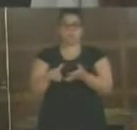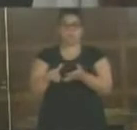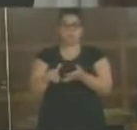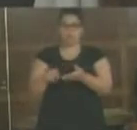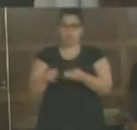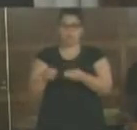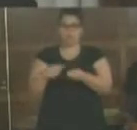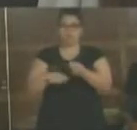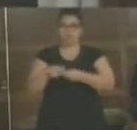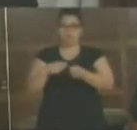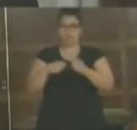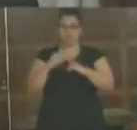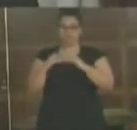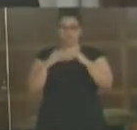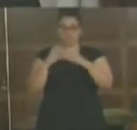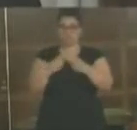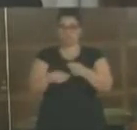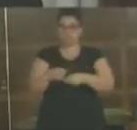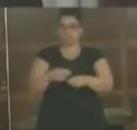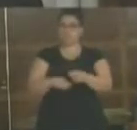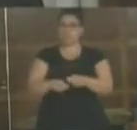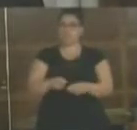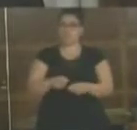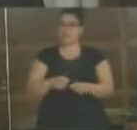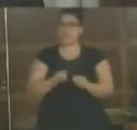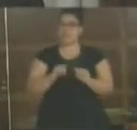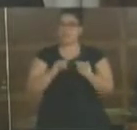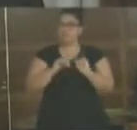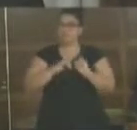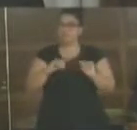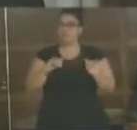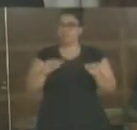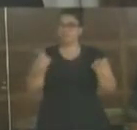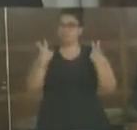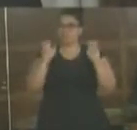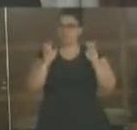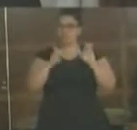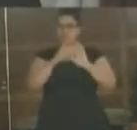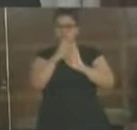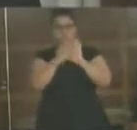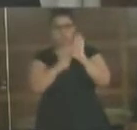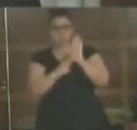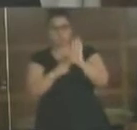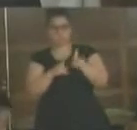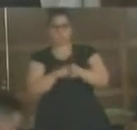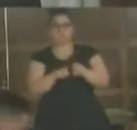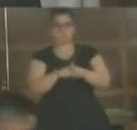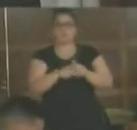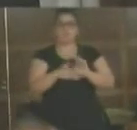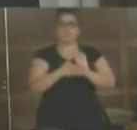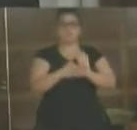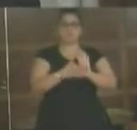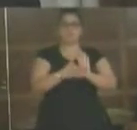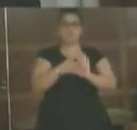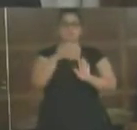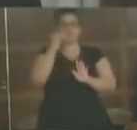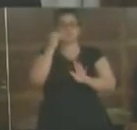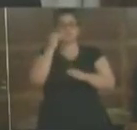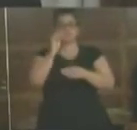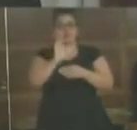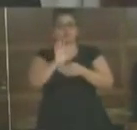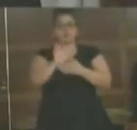de Desenvolvimento Econômico, as informações quanto a projetos e programas para fomentar